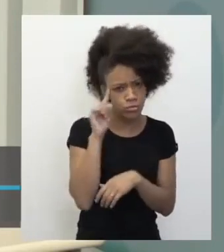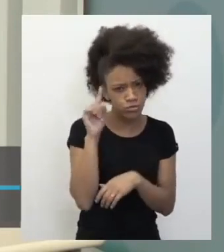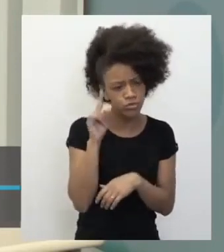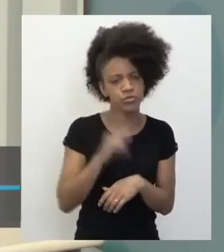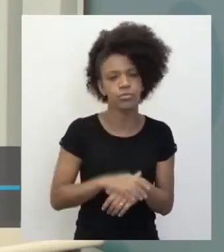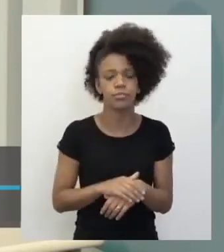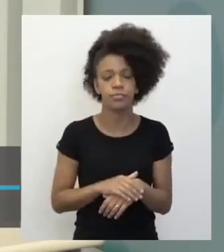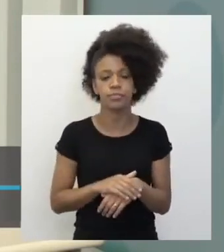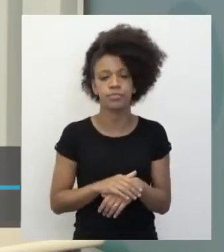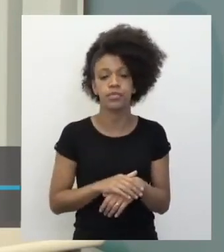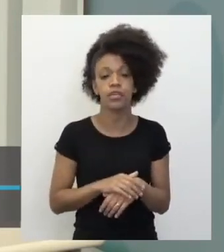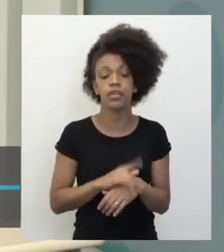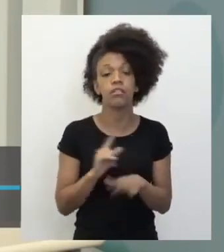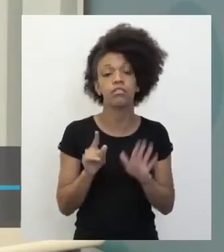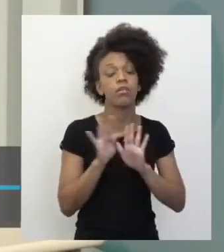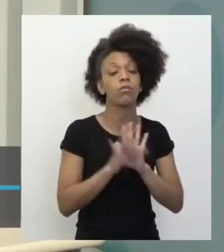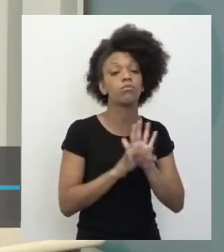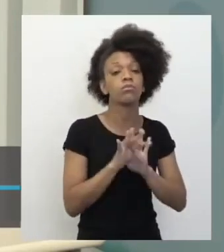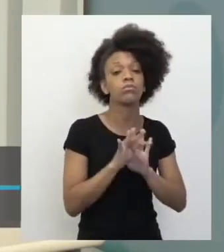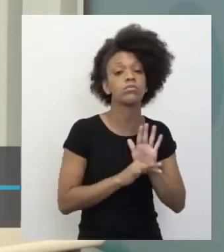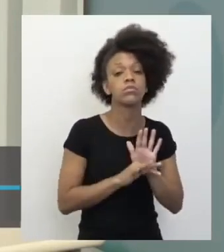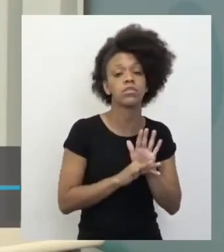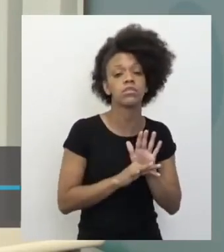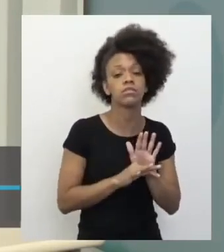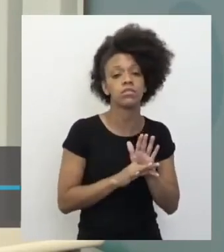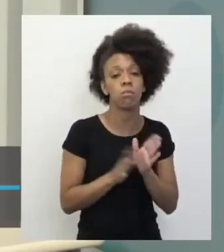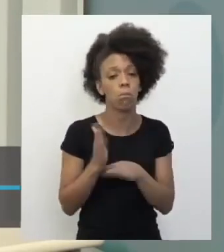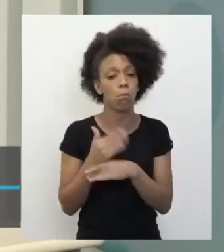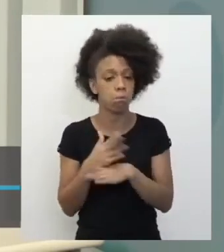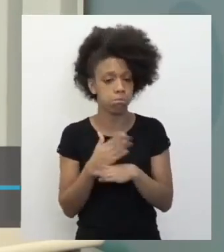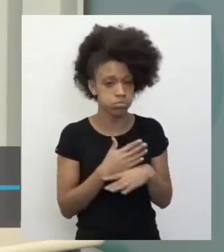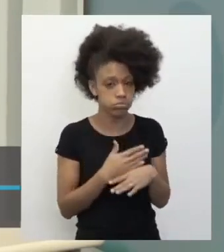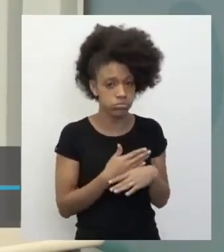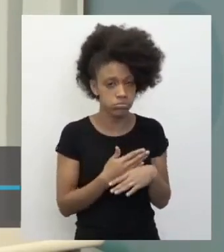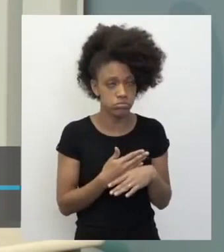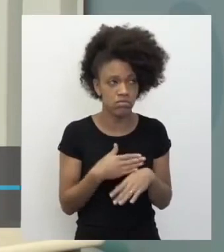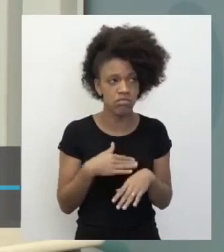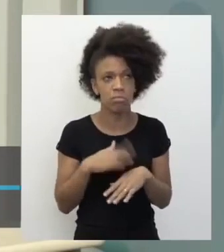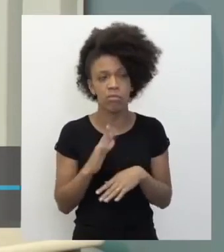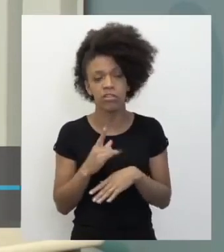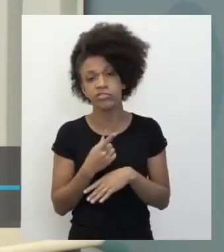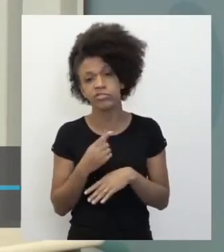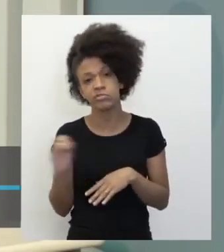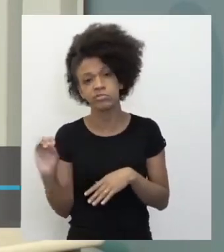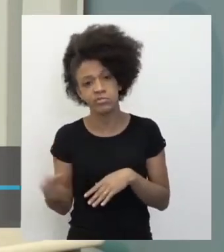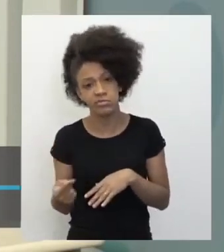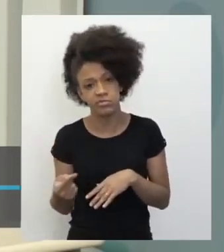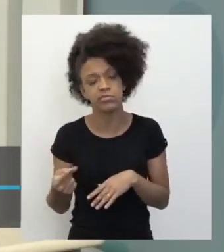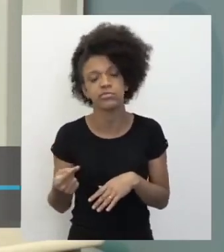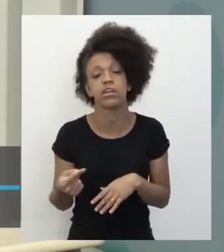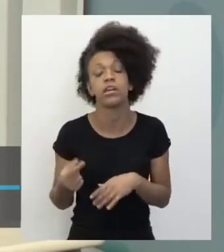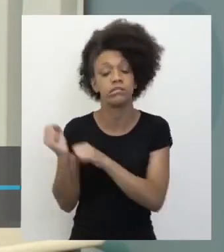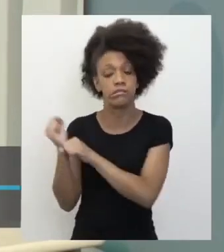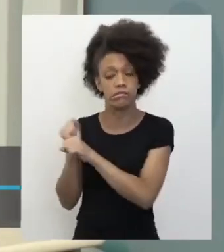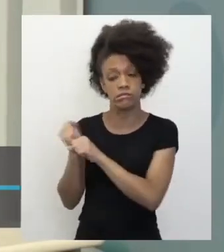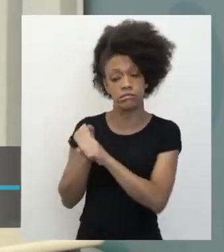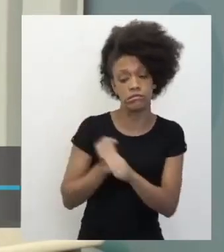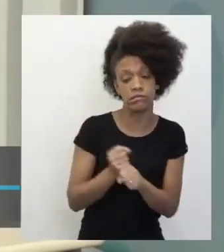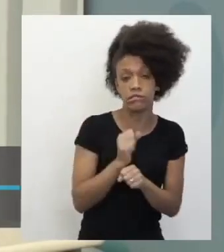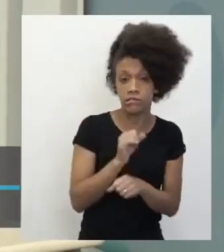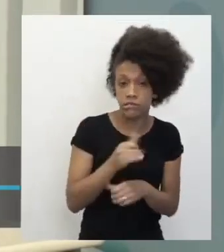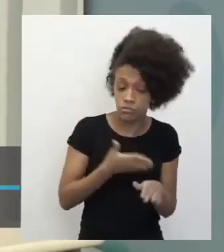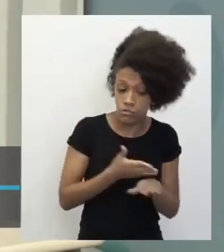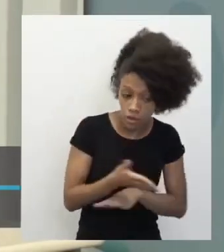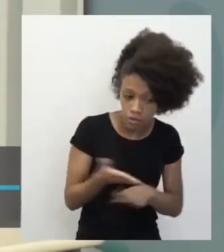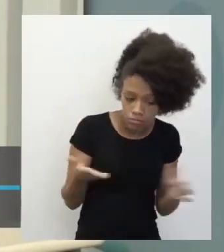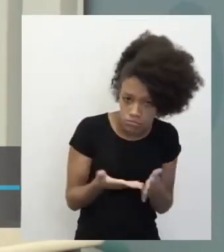a dia. Não é aquele texto que ficou perdido há mais de 1000 anos. Se chegou até hoje, estamos discutindo aqui, é porque algo há de